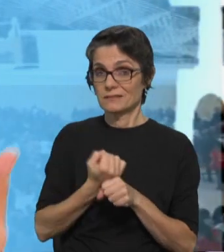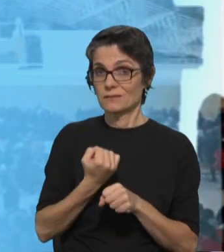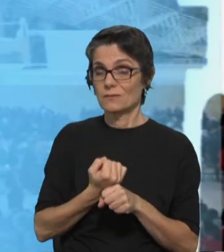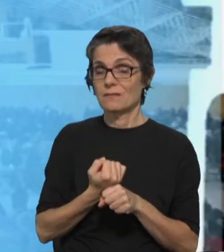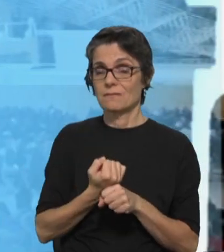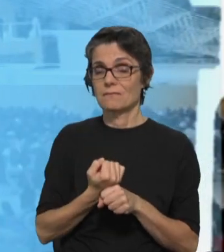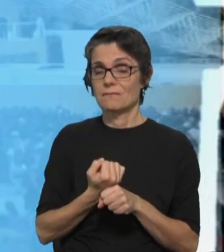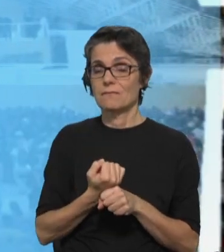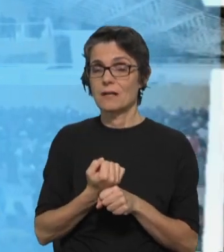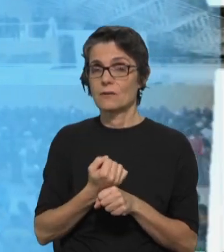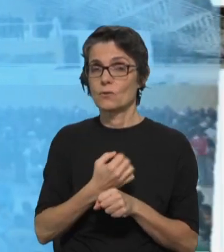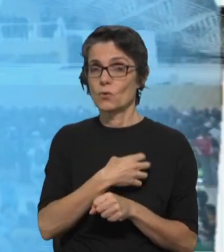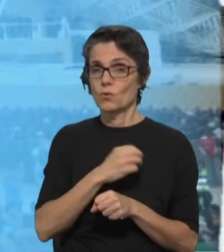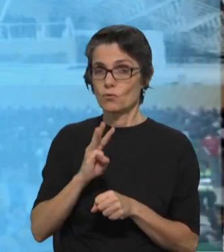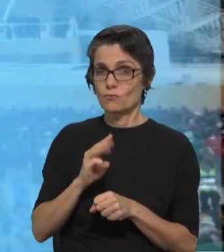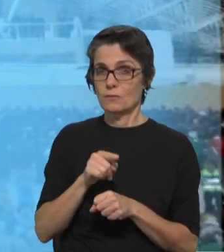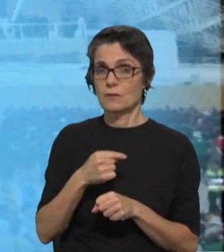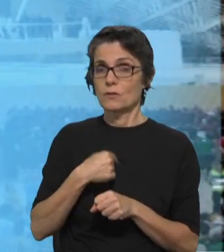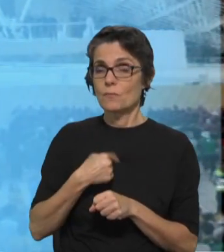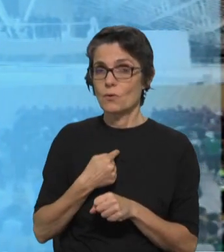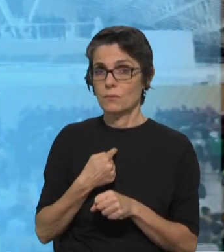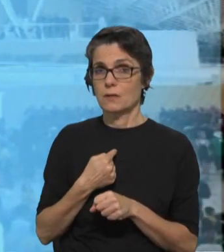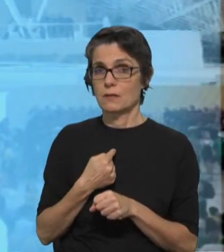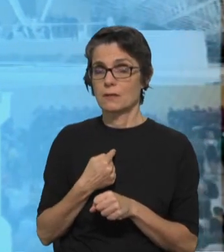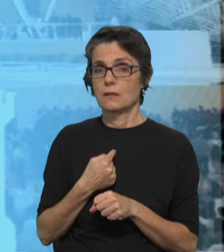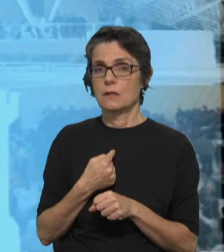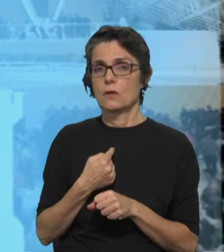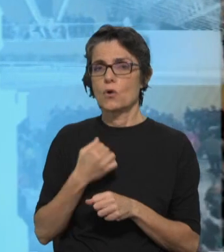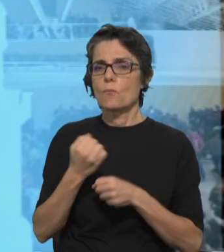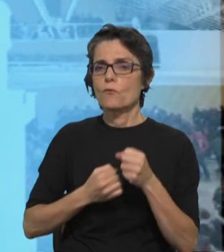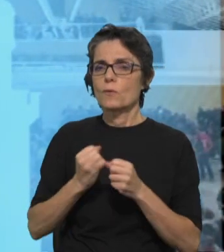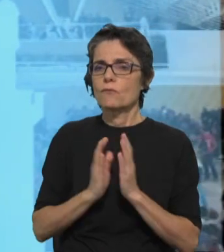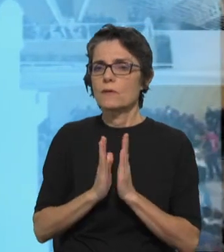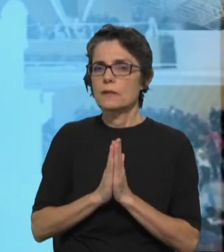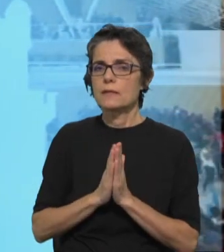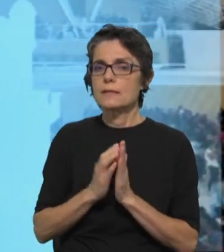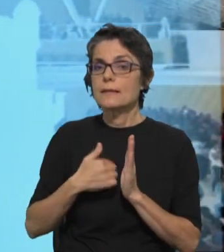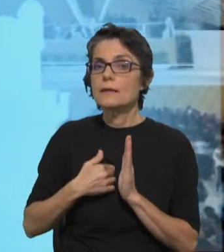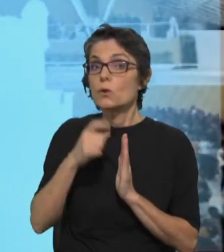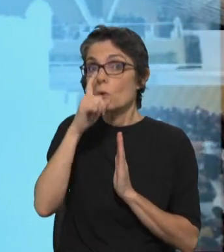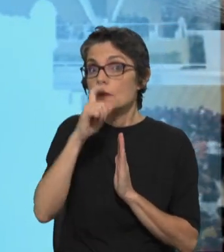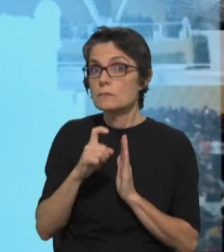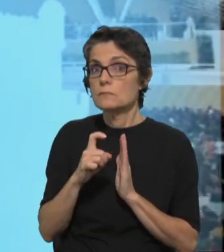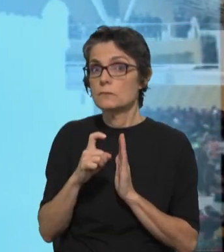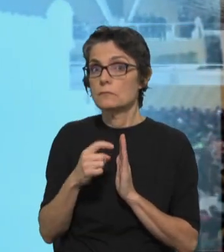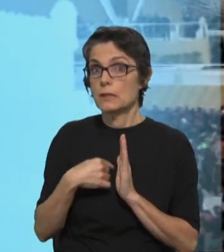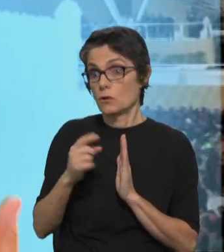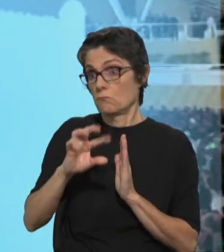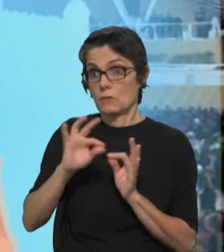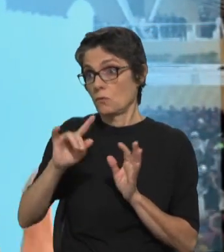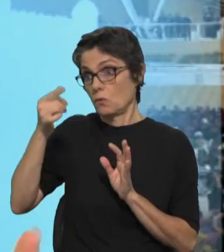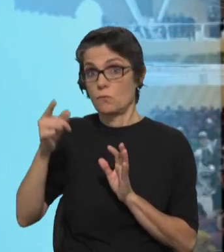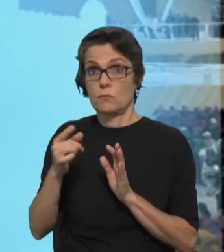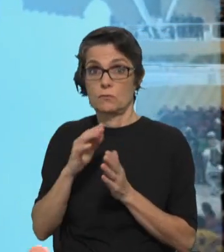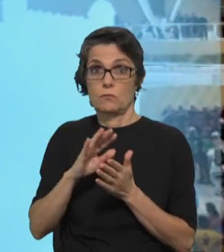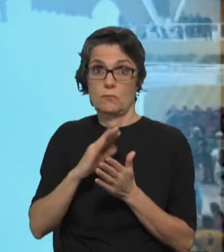com a noção de que era um movimento de igreja, que eu fui fazendo, eu e muitos, como eu, fomos fazendo